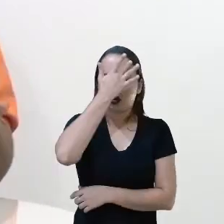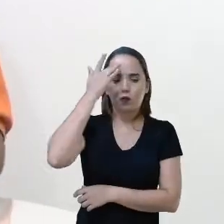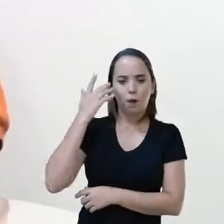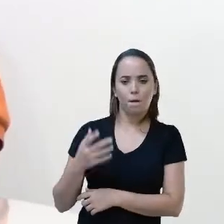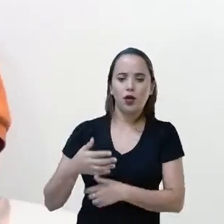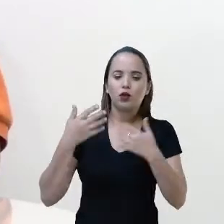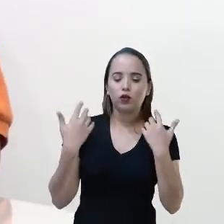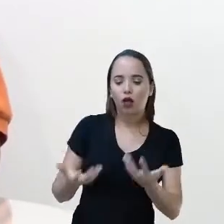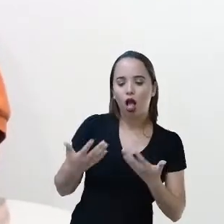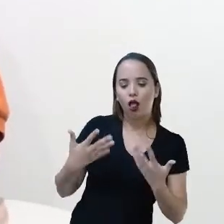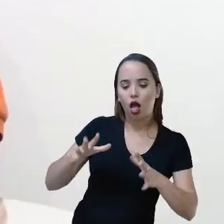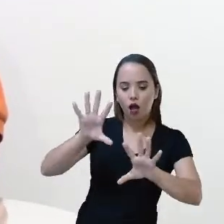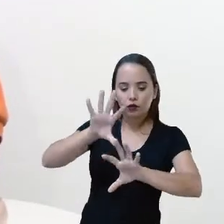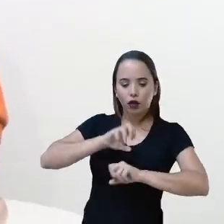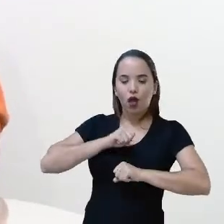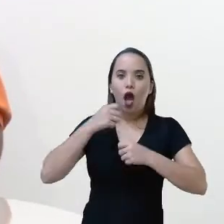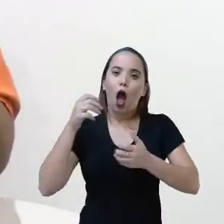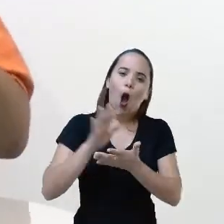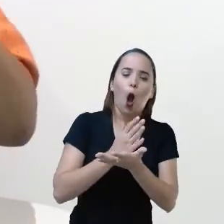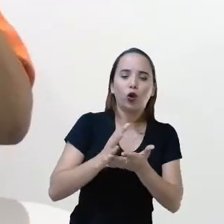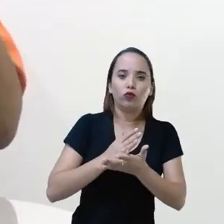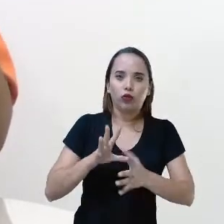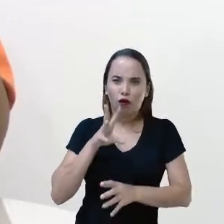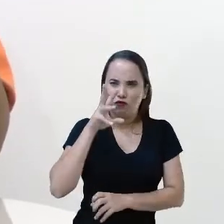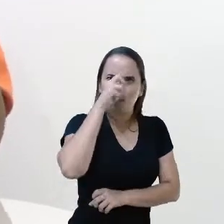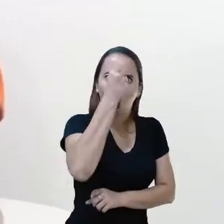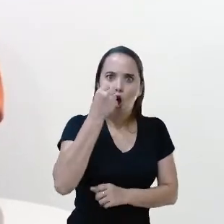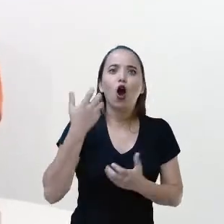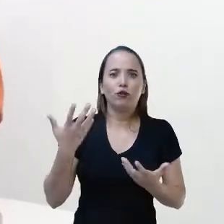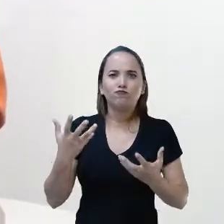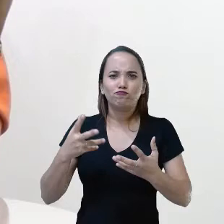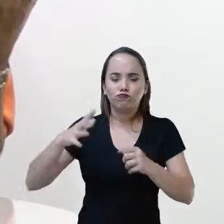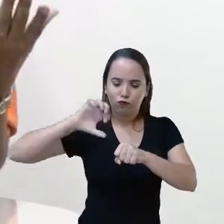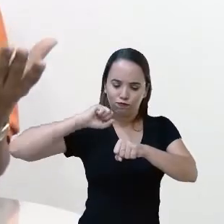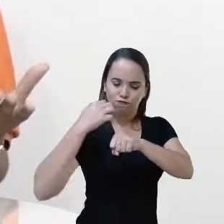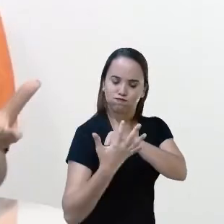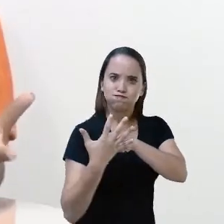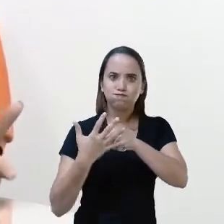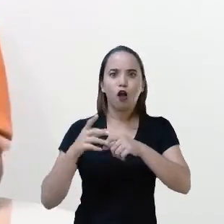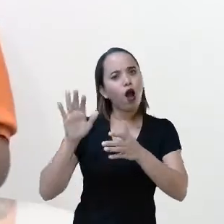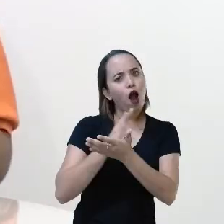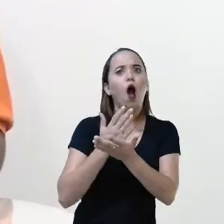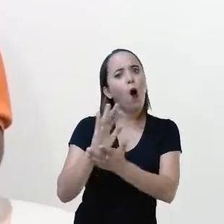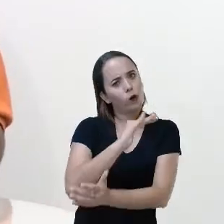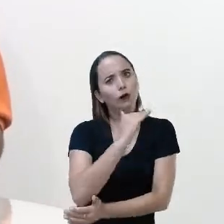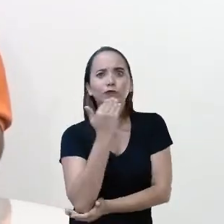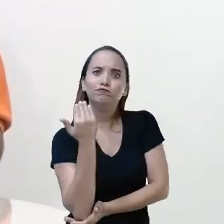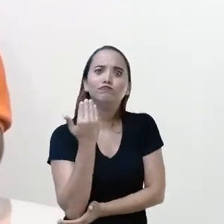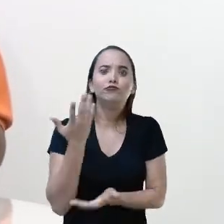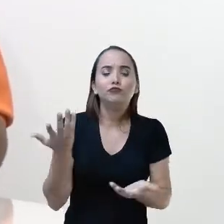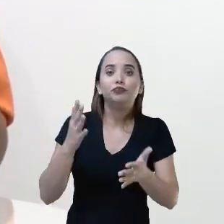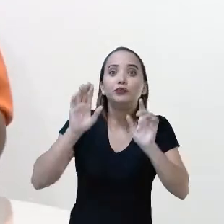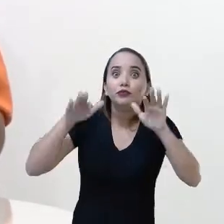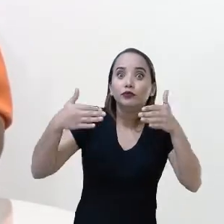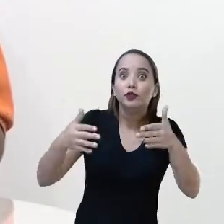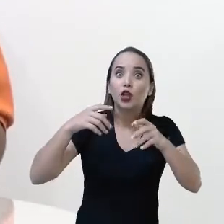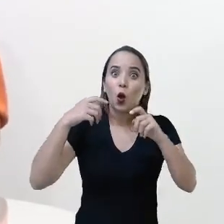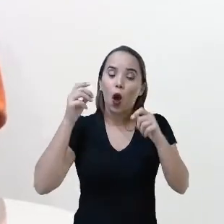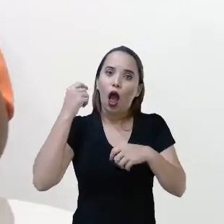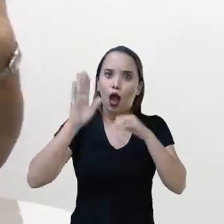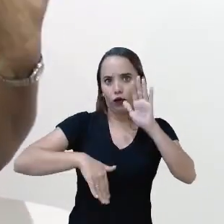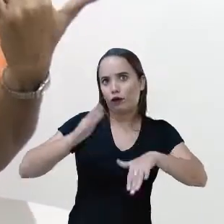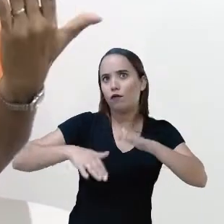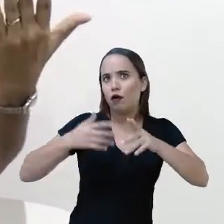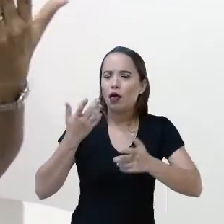leve, quantas ficavam de maneira mais grave, quantas chegavam, infelizmente, a falecer, outras que eram quase que, como a gente chama